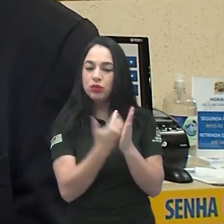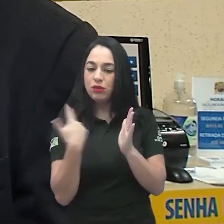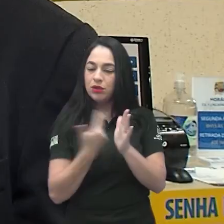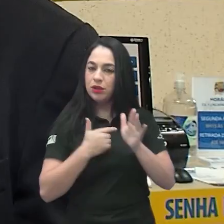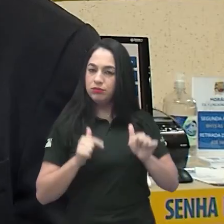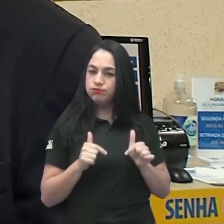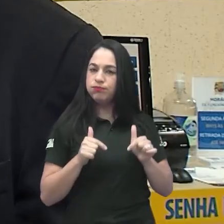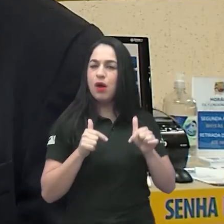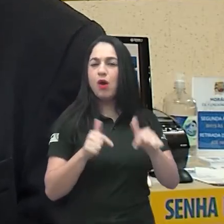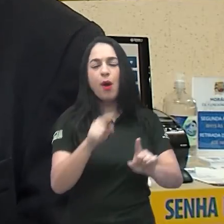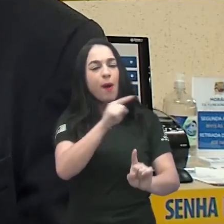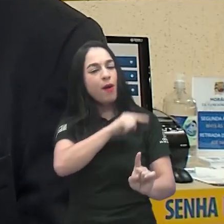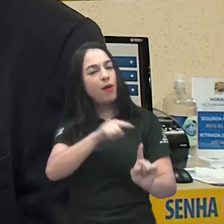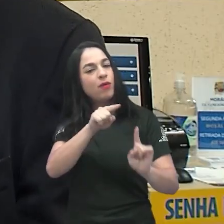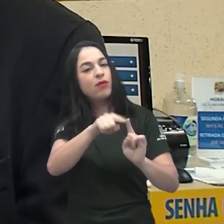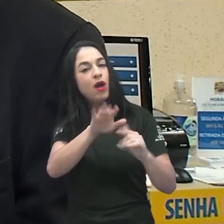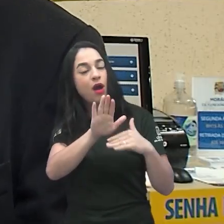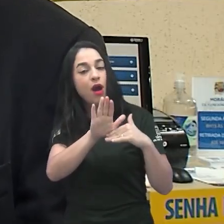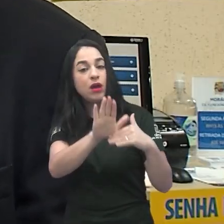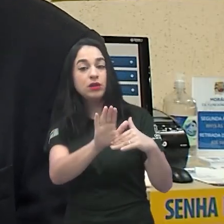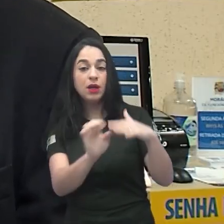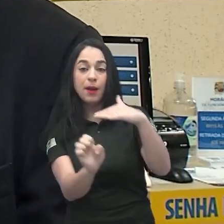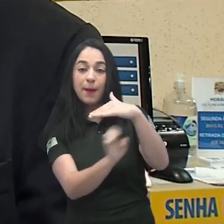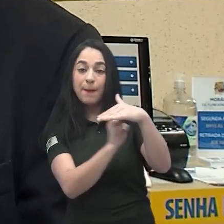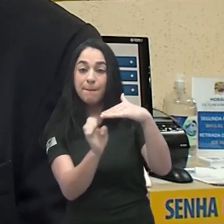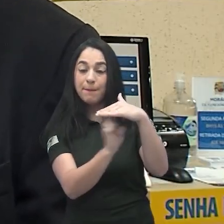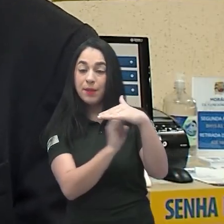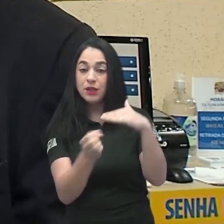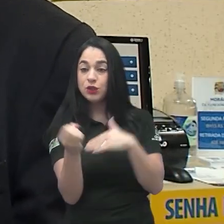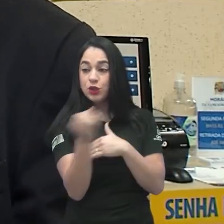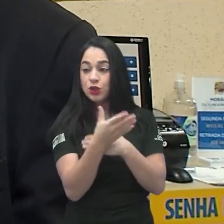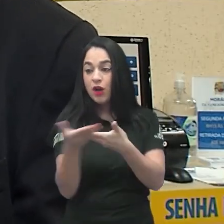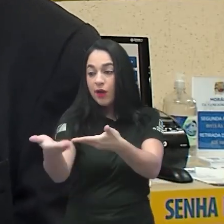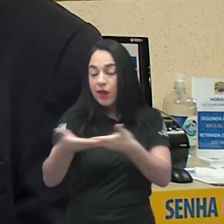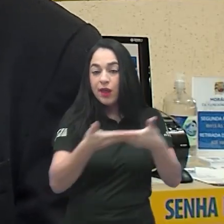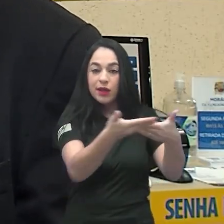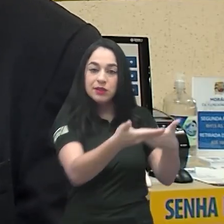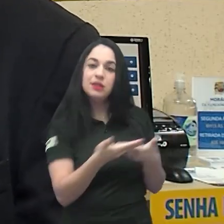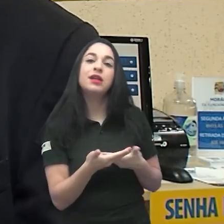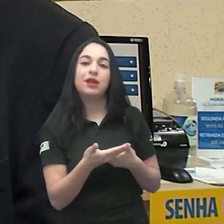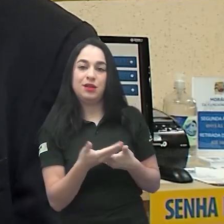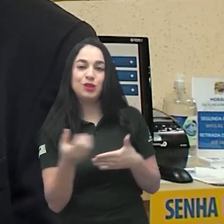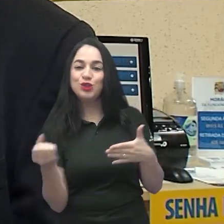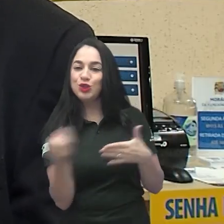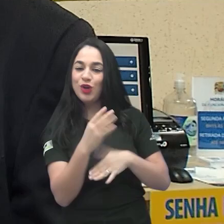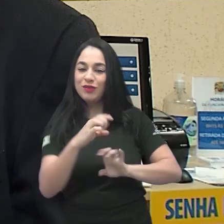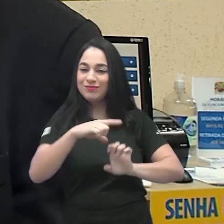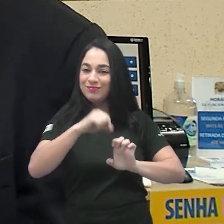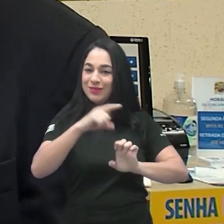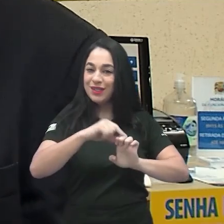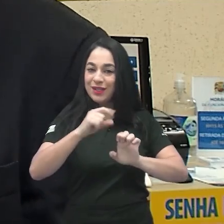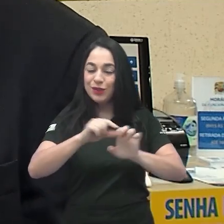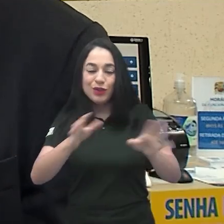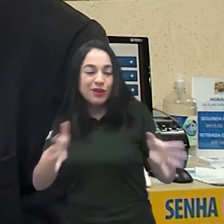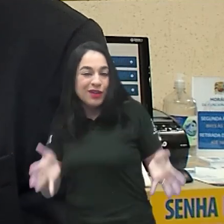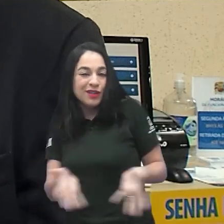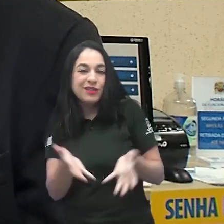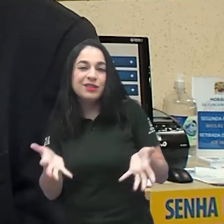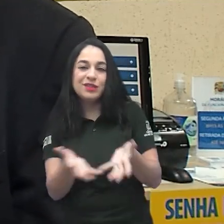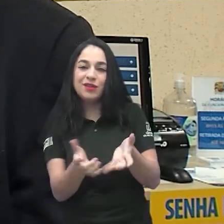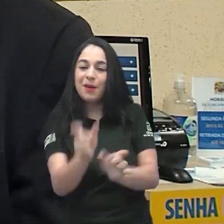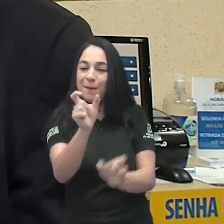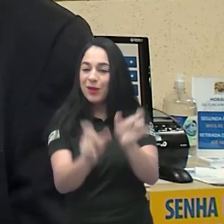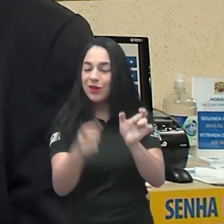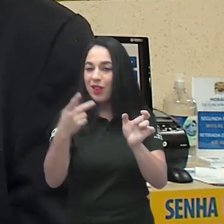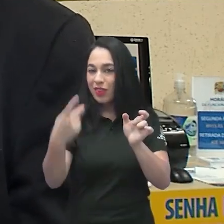que todas essas ações construídas de forma intencional, ela tem de fato atraído novos empreendedores e encorajado